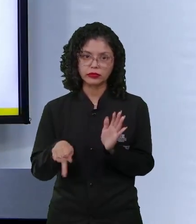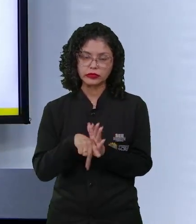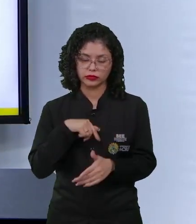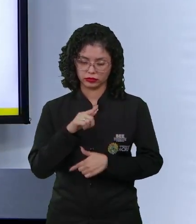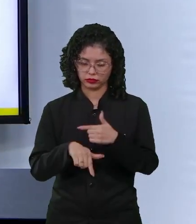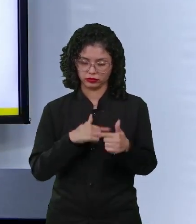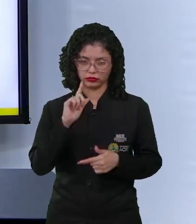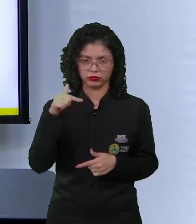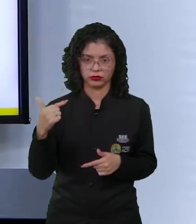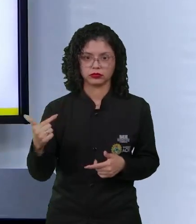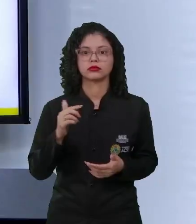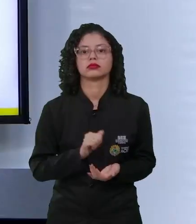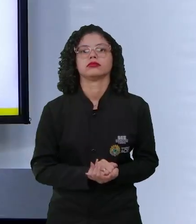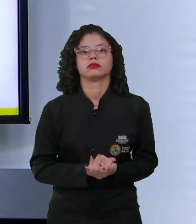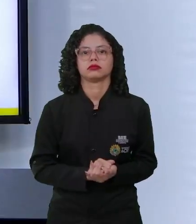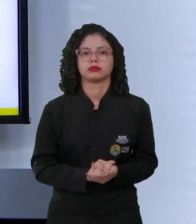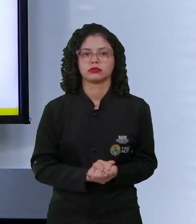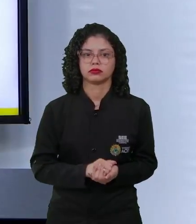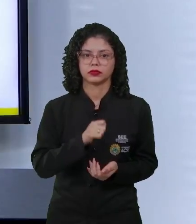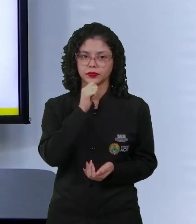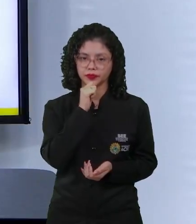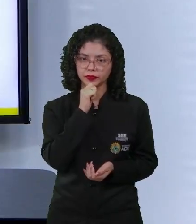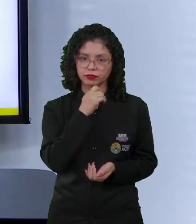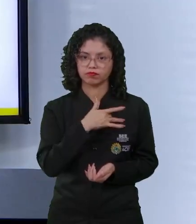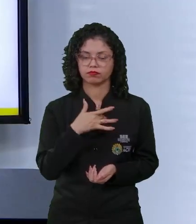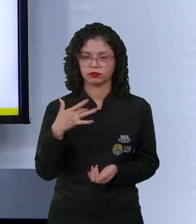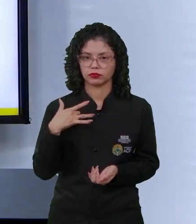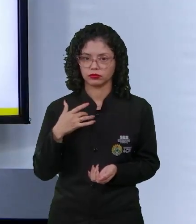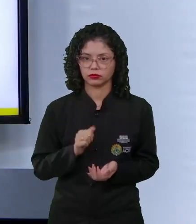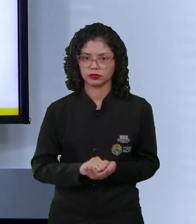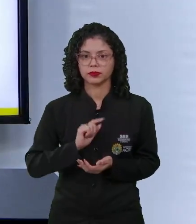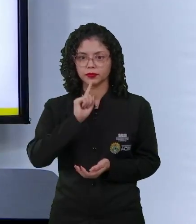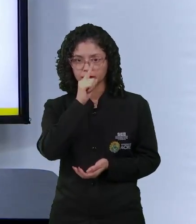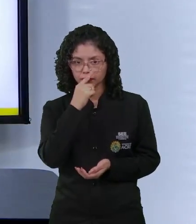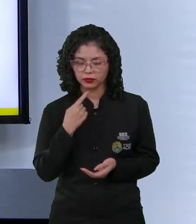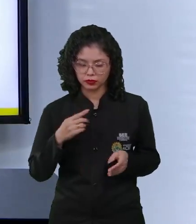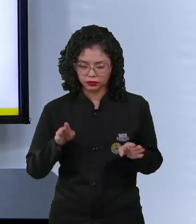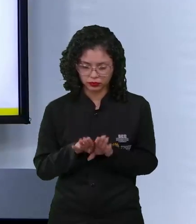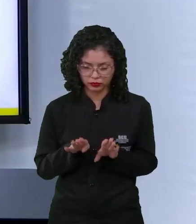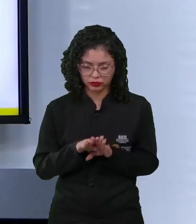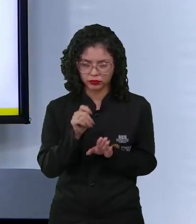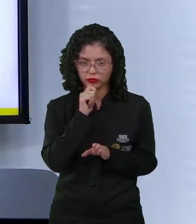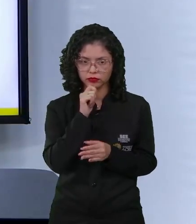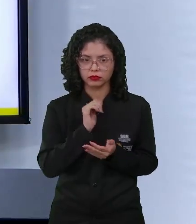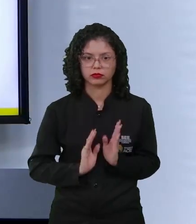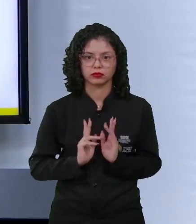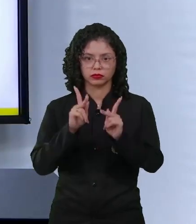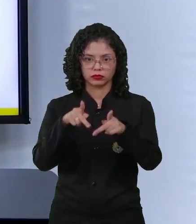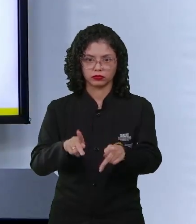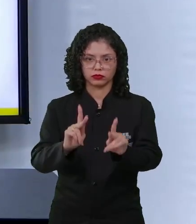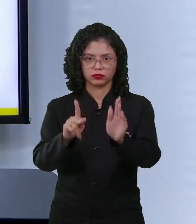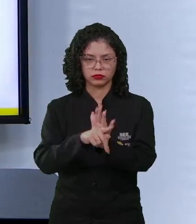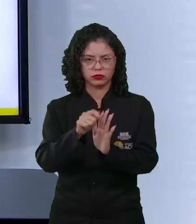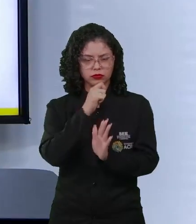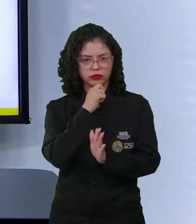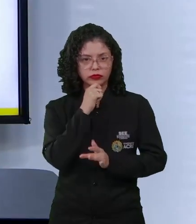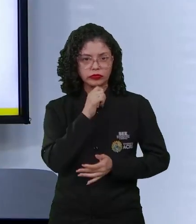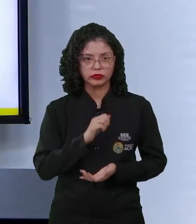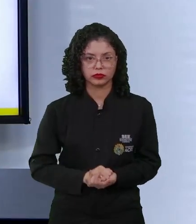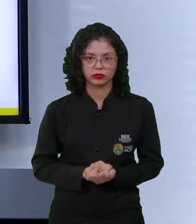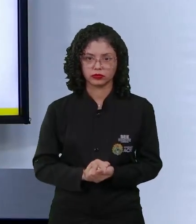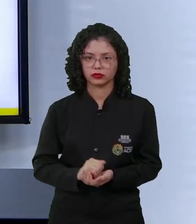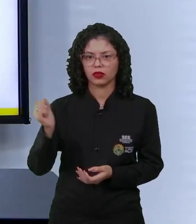trabalharam para os outros, em péssimas condições de saúde, cortando cana, construindo pontes, estradas, sofrendo de sol a